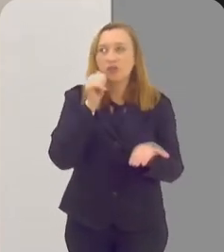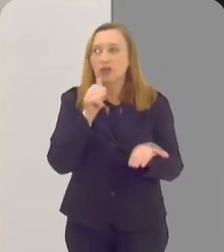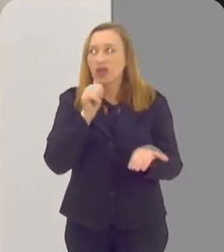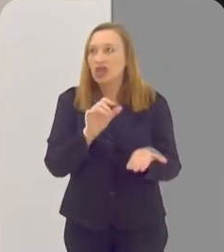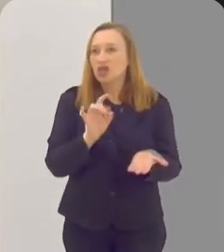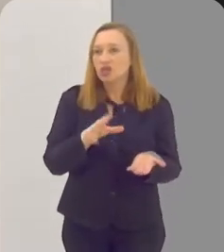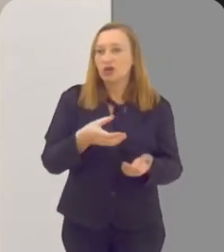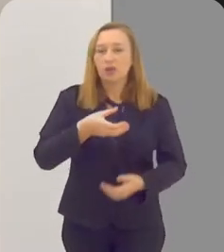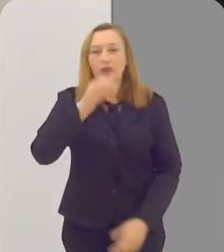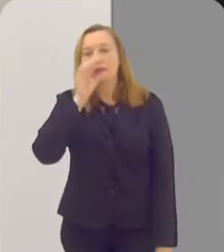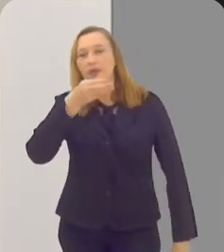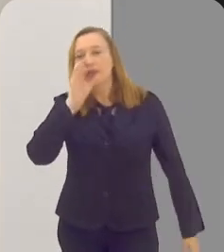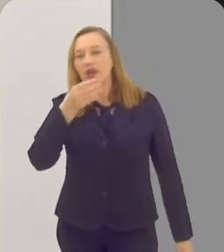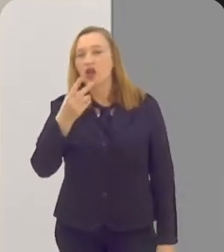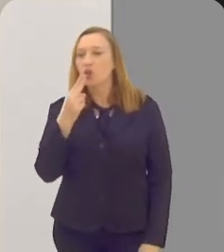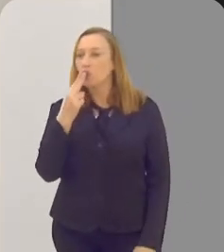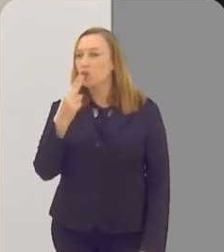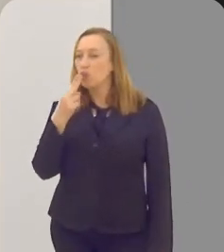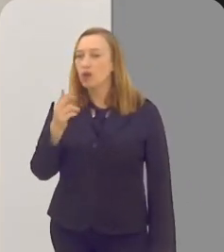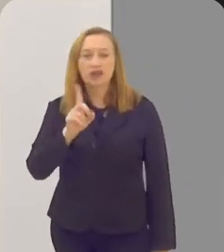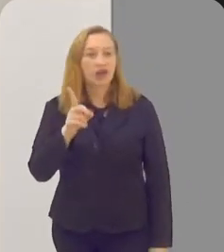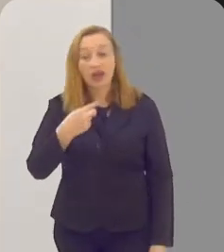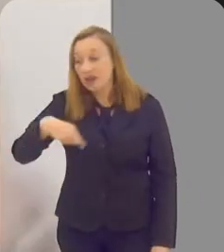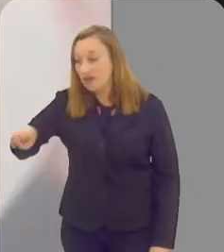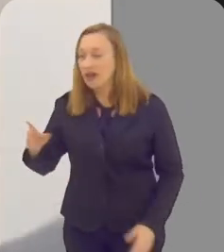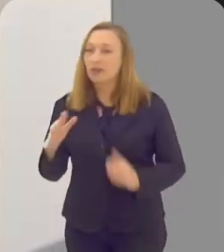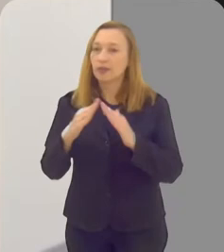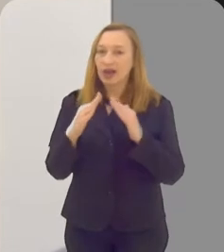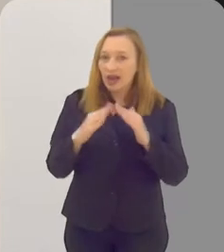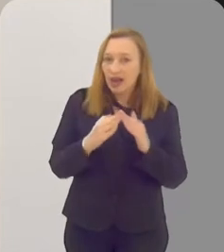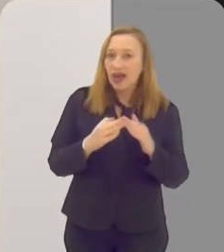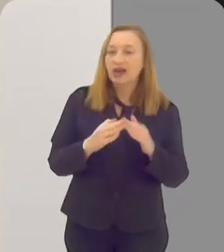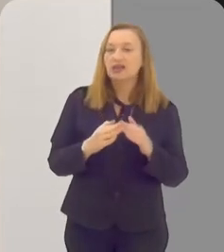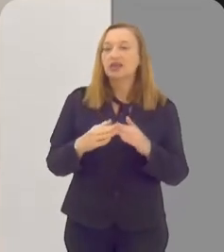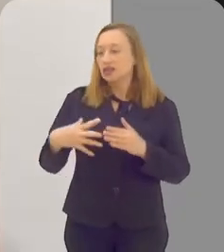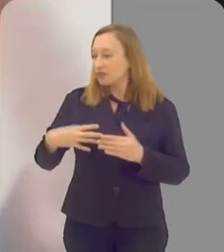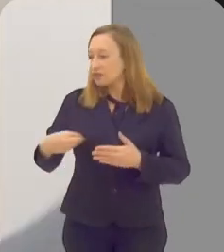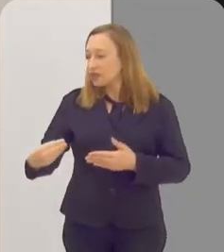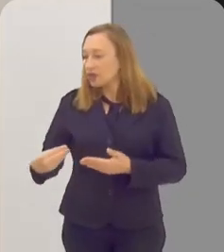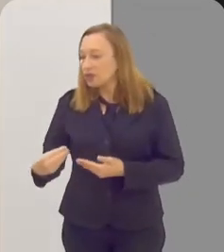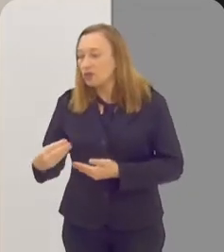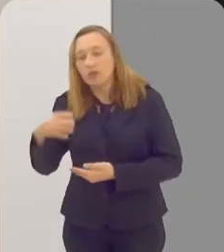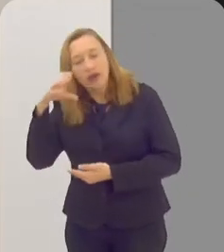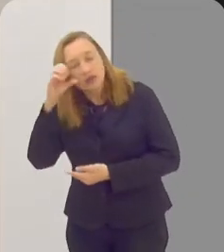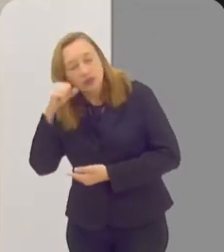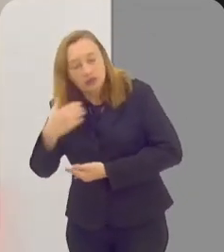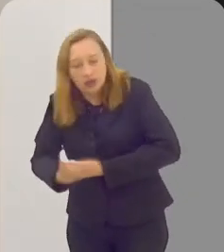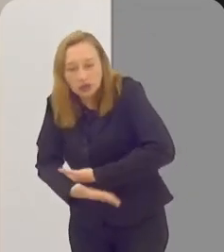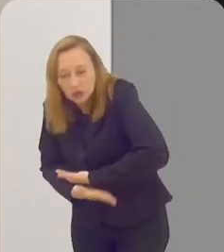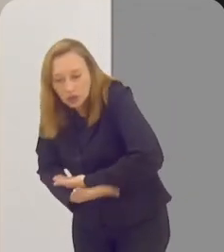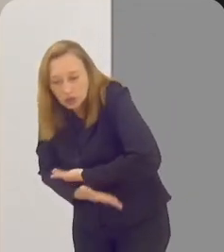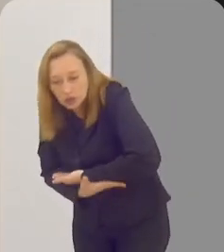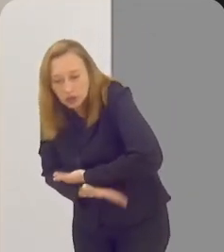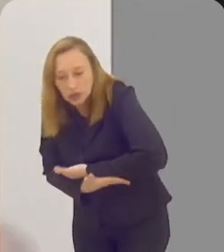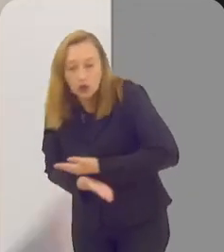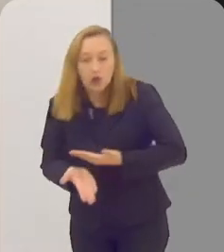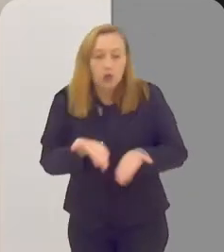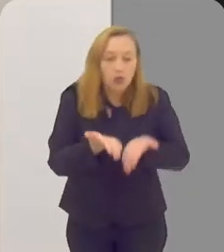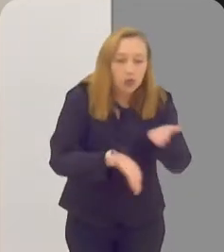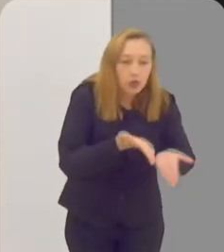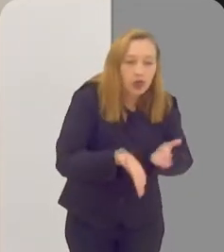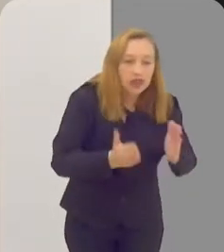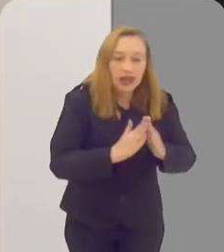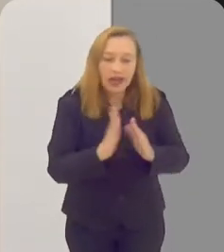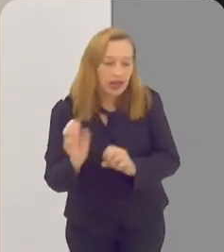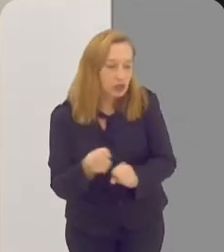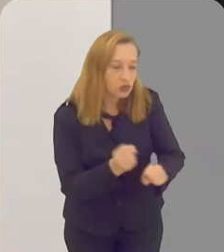conselho simplesmente para beber um uísque e fumar um charuto. Elas vão para casa, elas vão botar seu filho para dormir, elas vão cuidar do